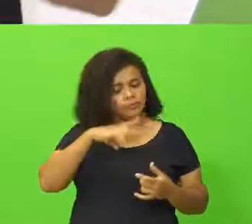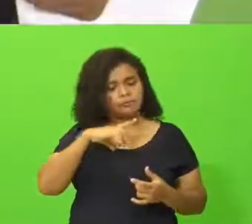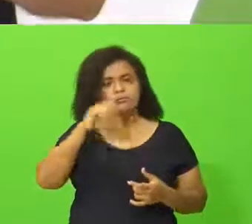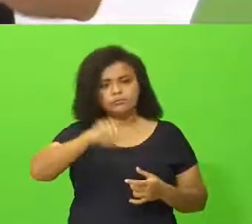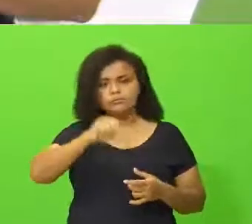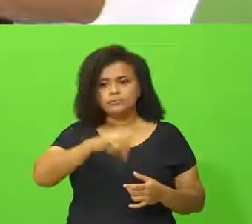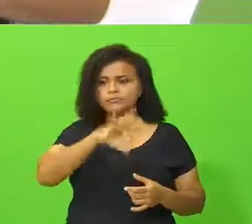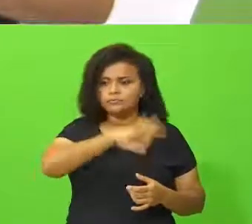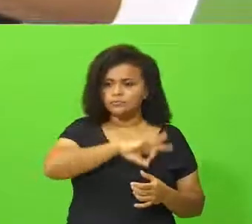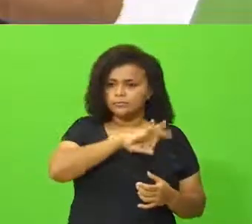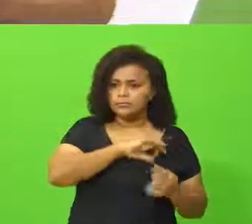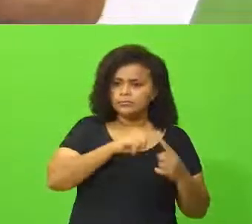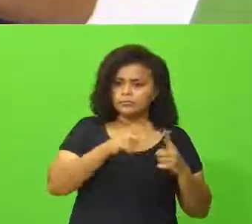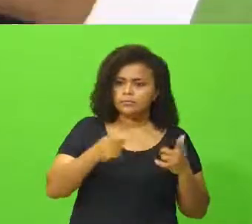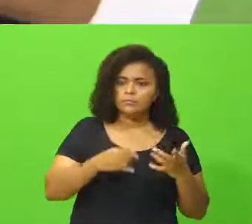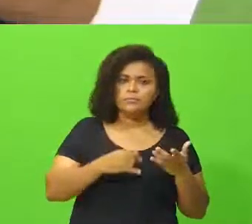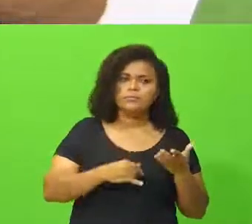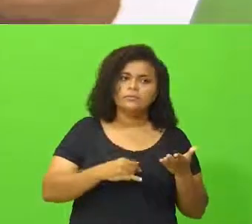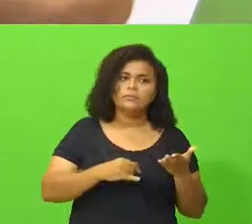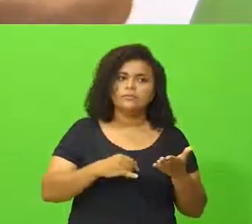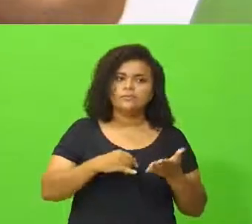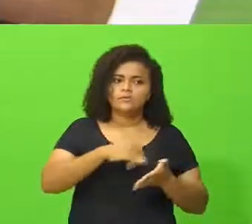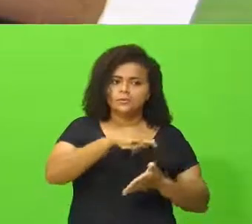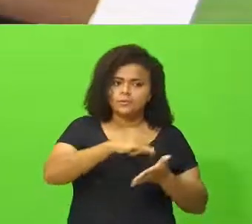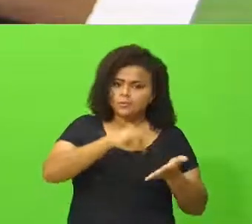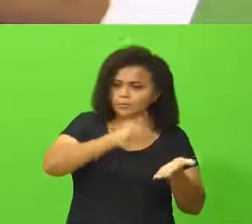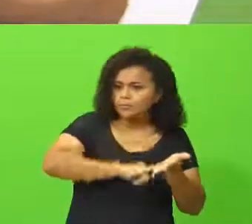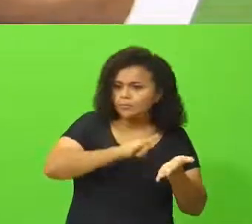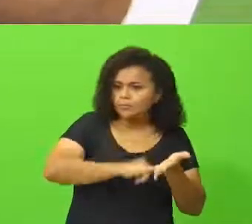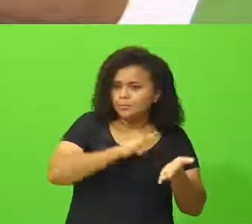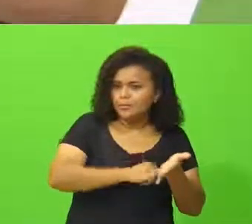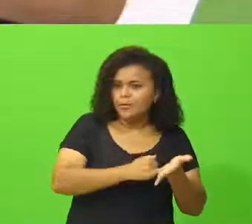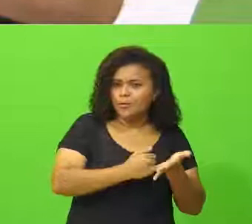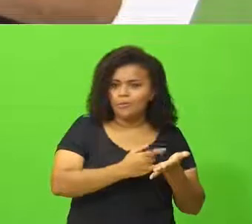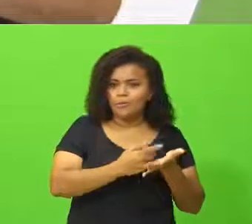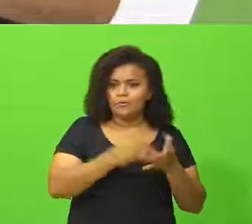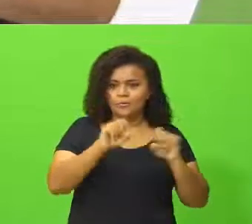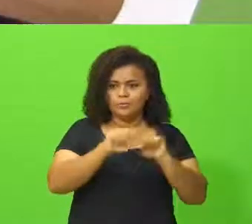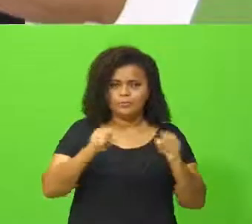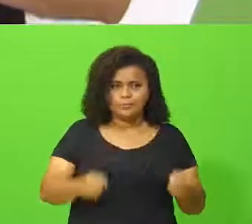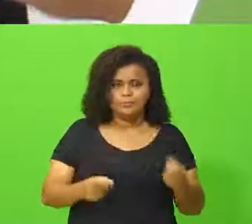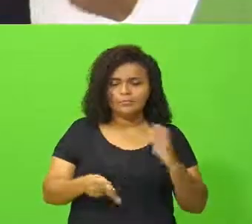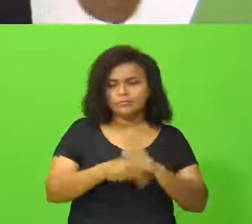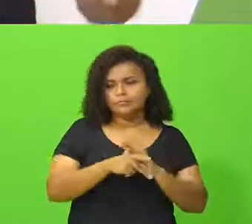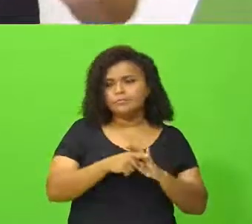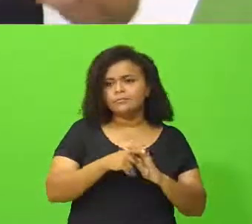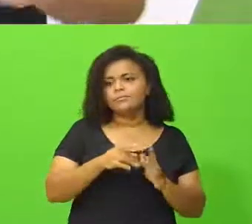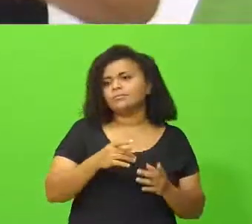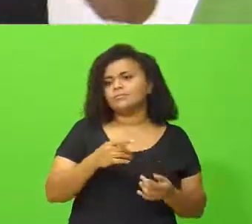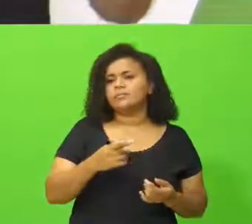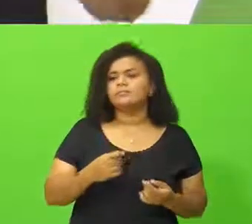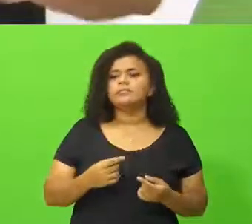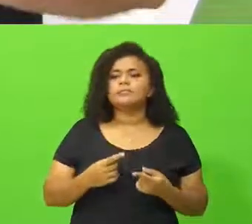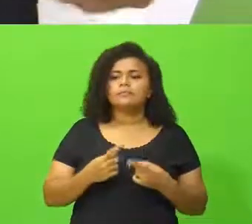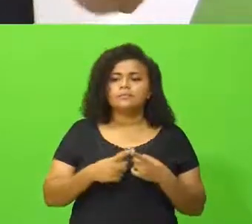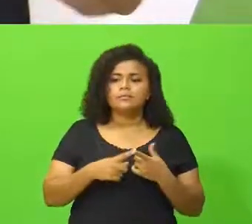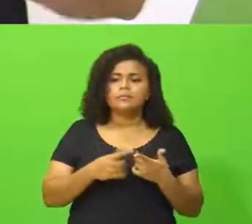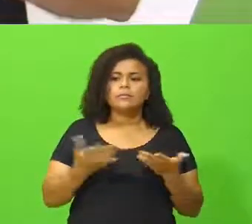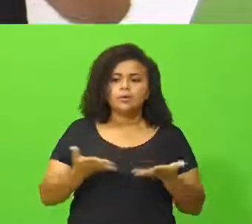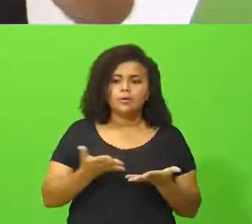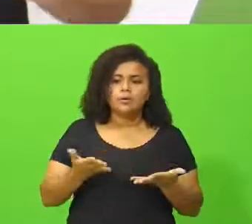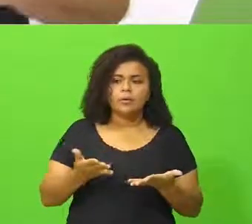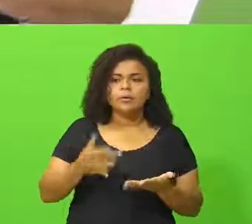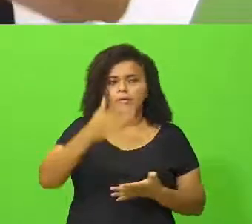forma, fazer a sua declaração exata, sistemática. Já no caso, o desocupado é aquele